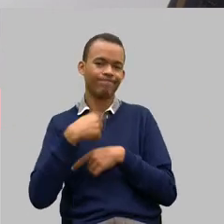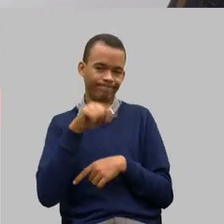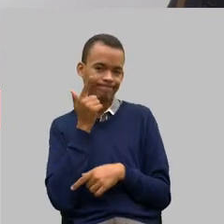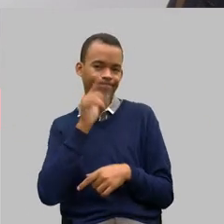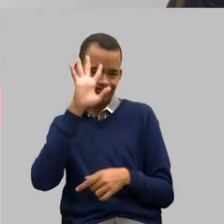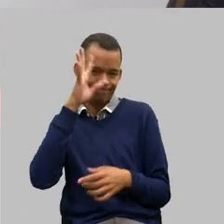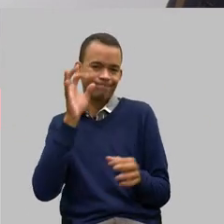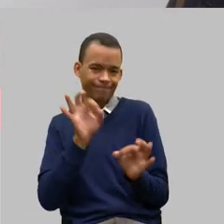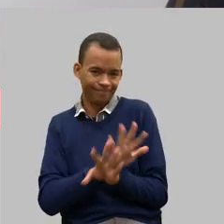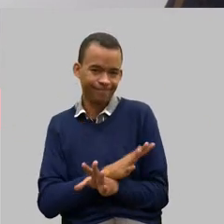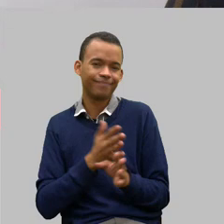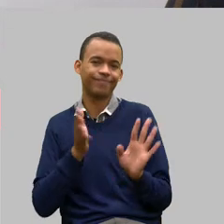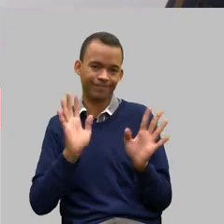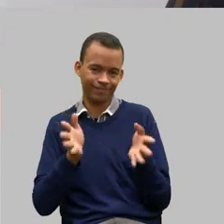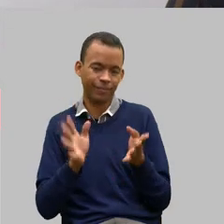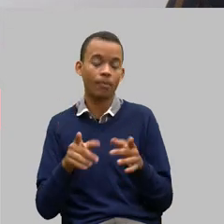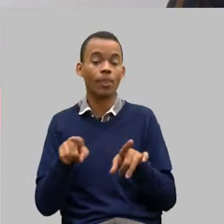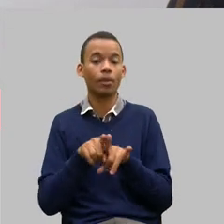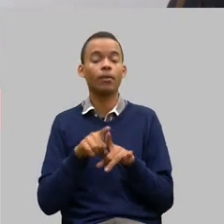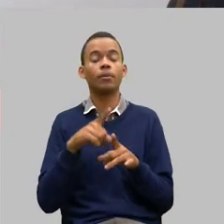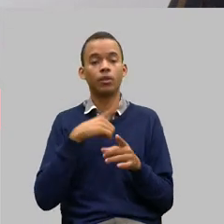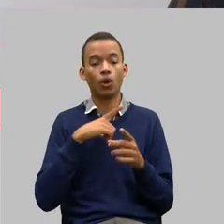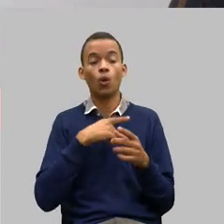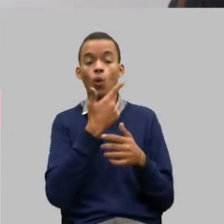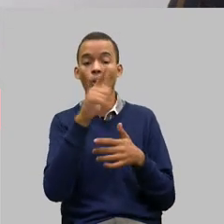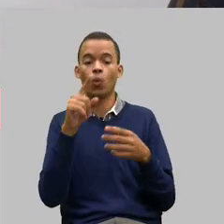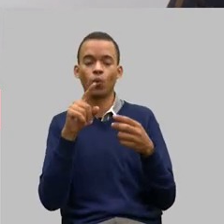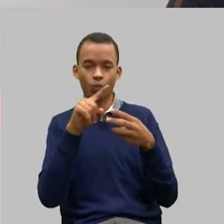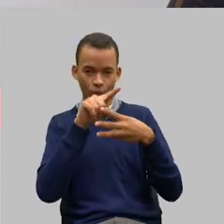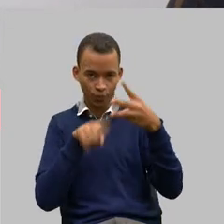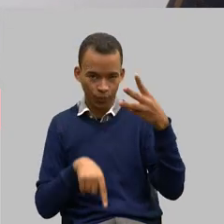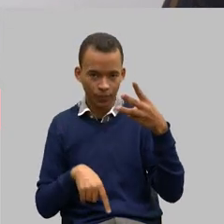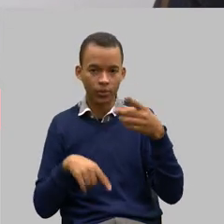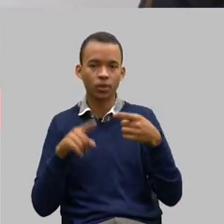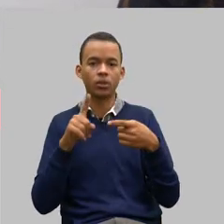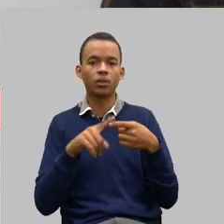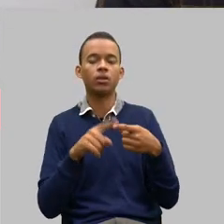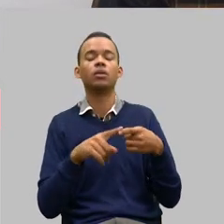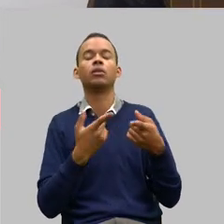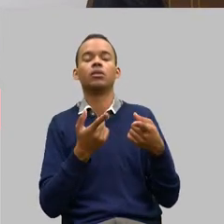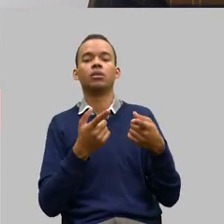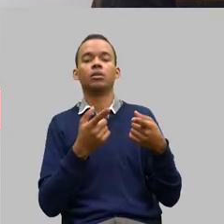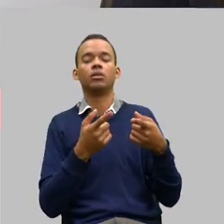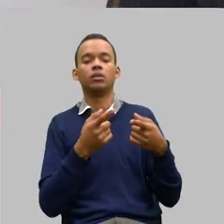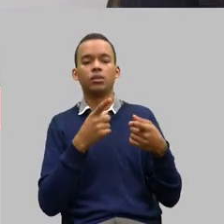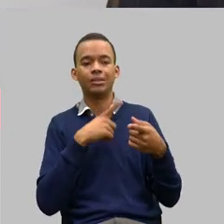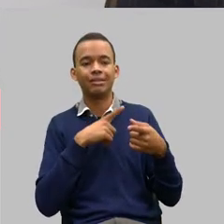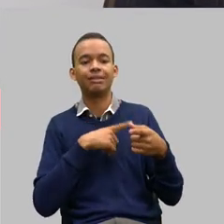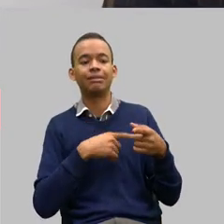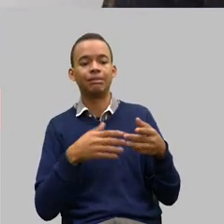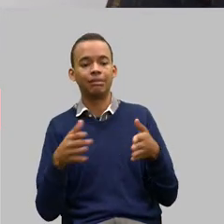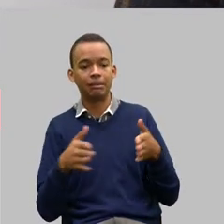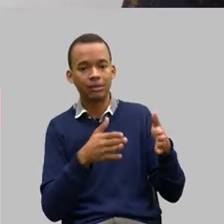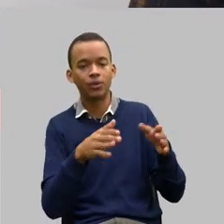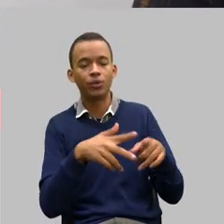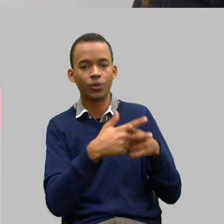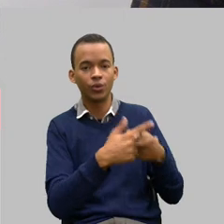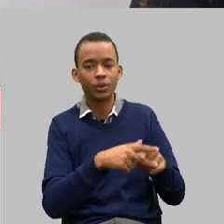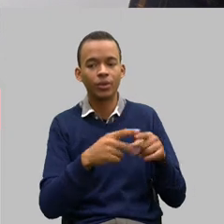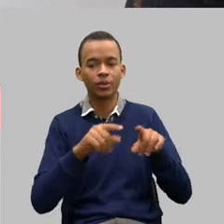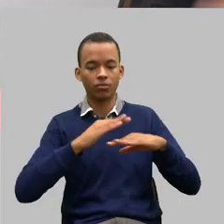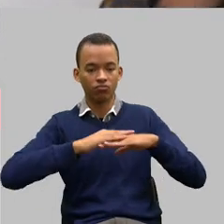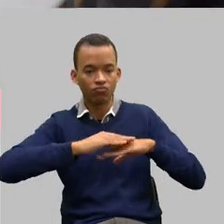né em basicamente mais três pontos que a recuperação funcional de rodovias a pavimentação de novas estradas e a restauração e